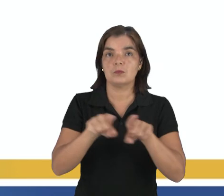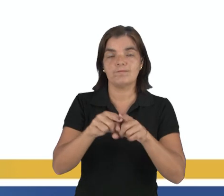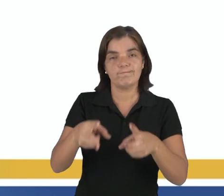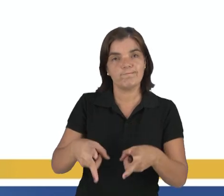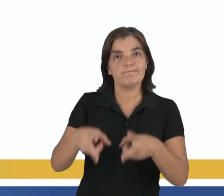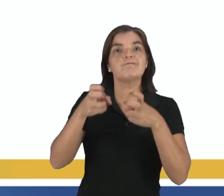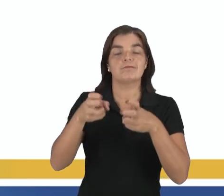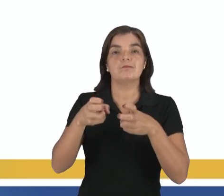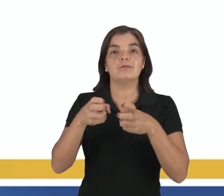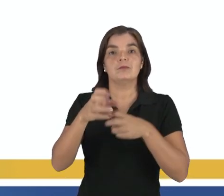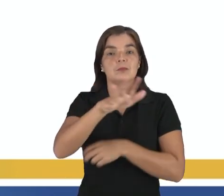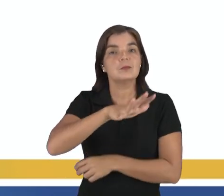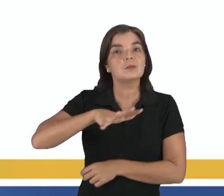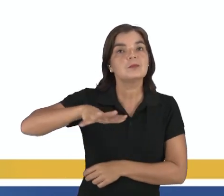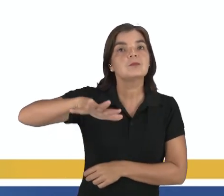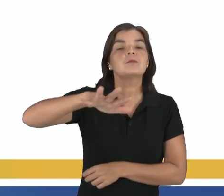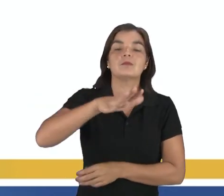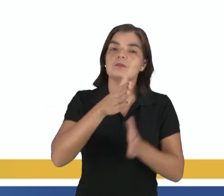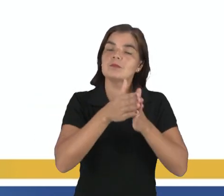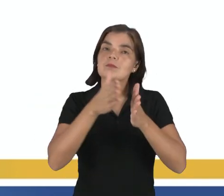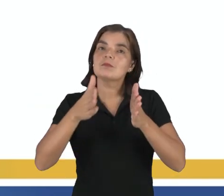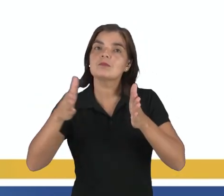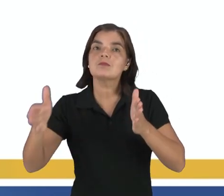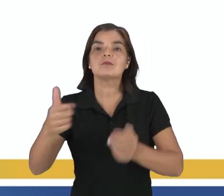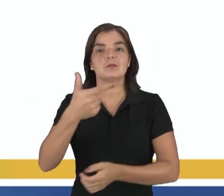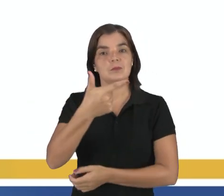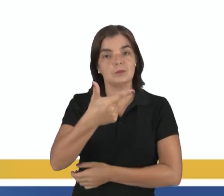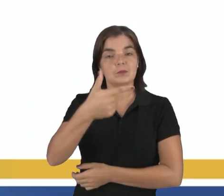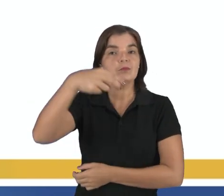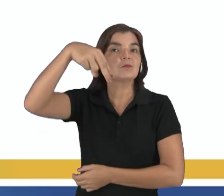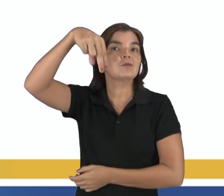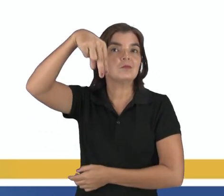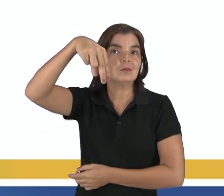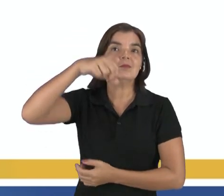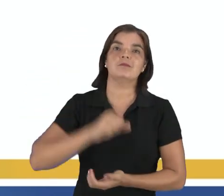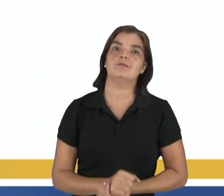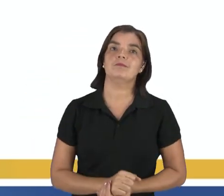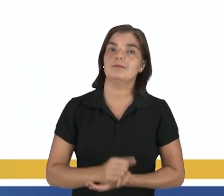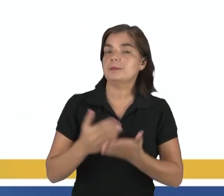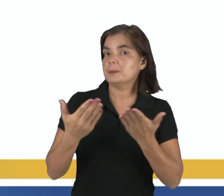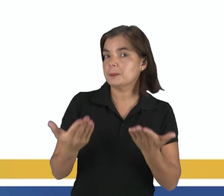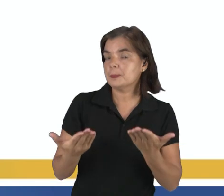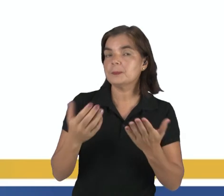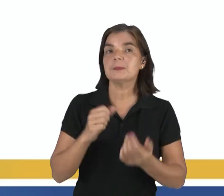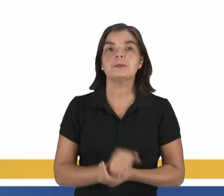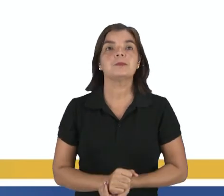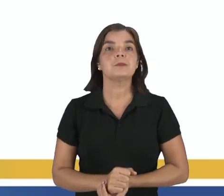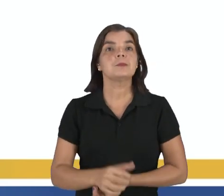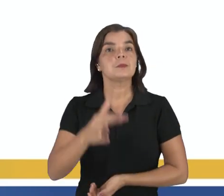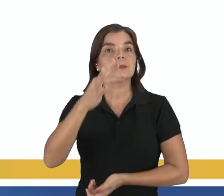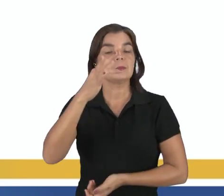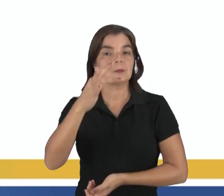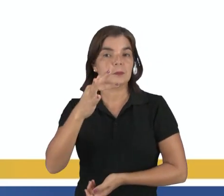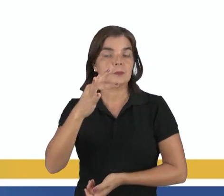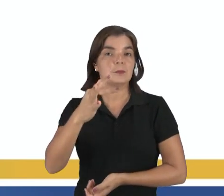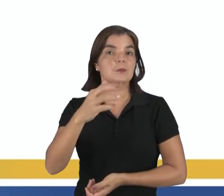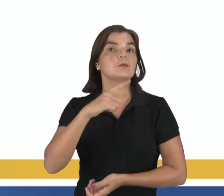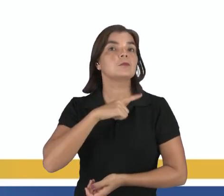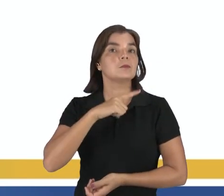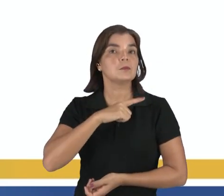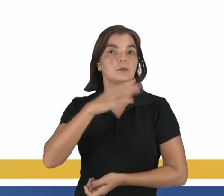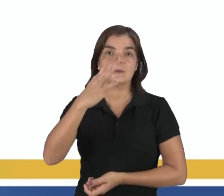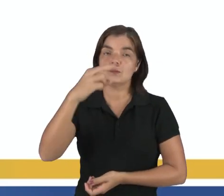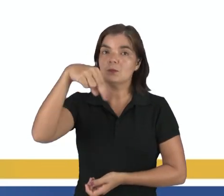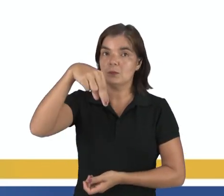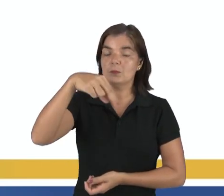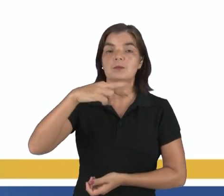vão perceber pela generalização dessa sequência, é 2 elevado a N. Então, nesse caso, o que nós temos